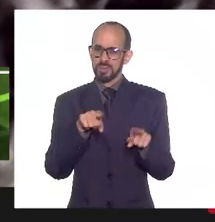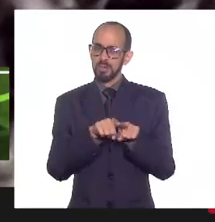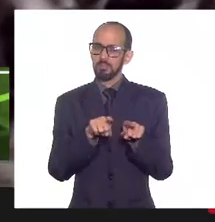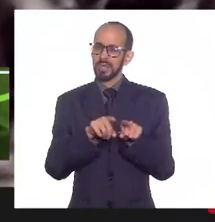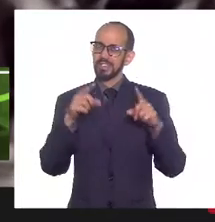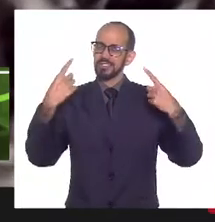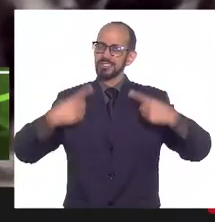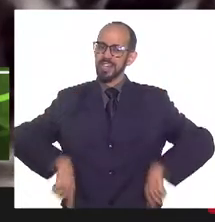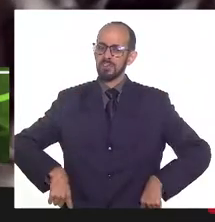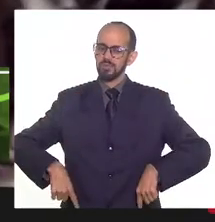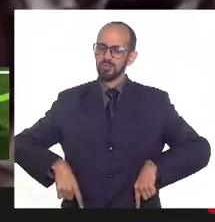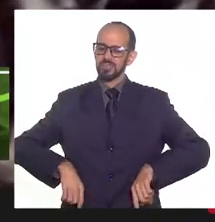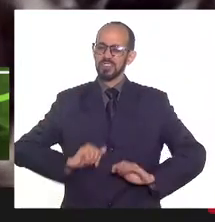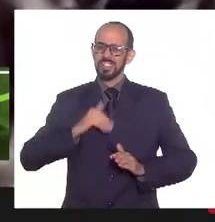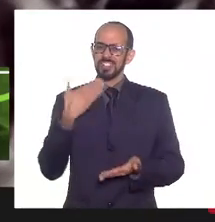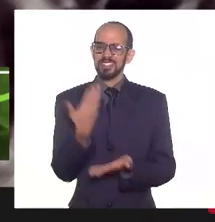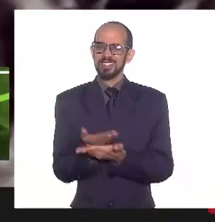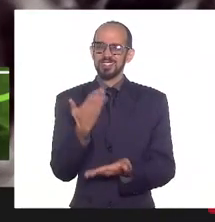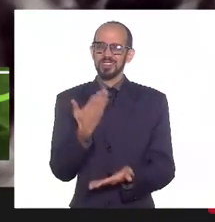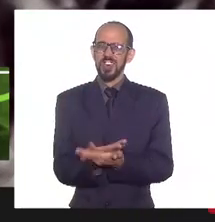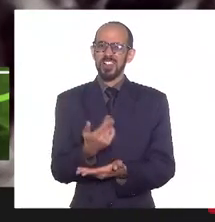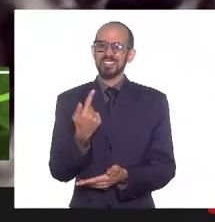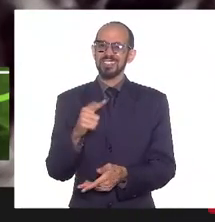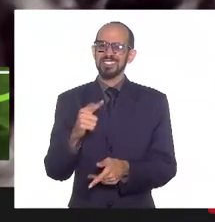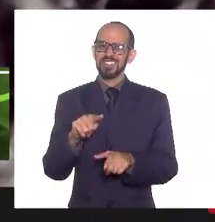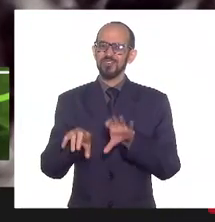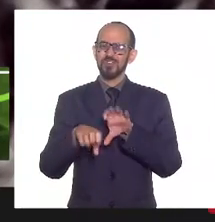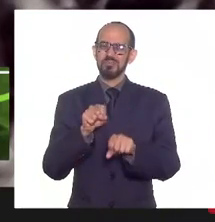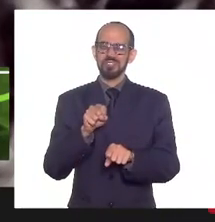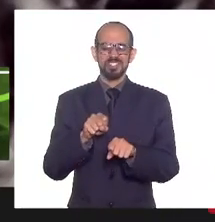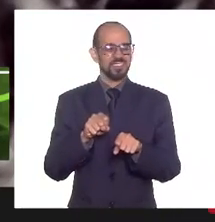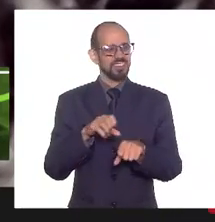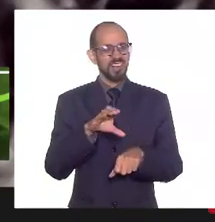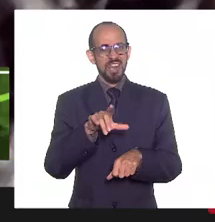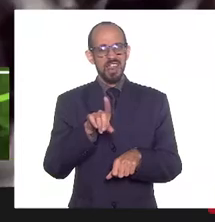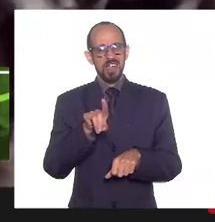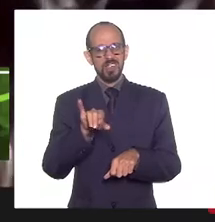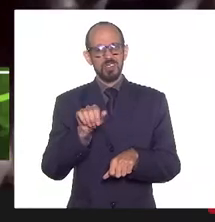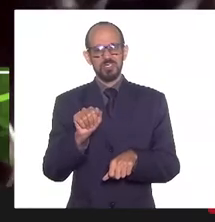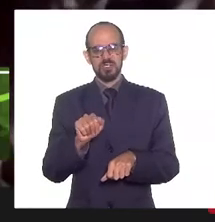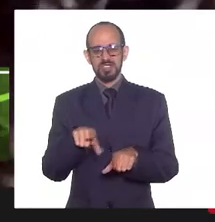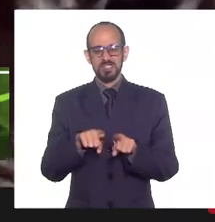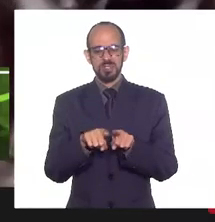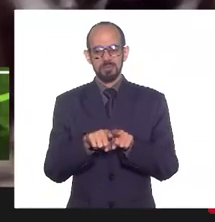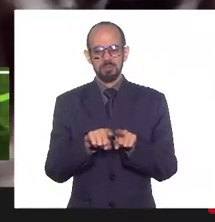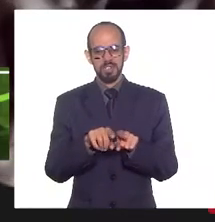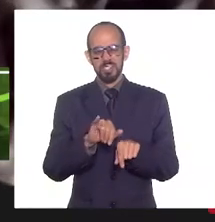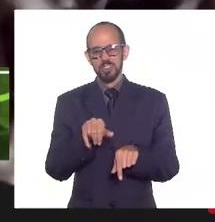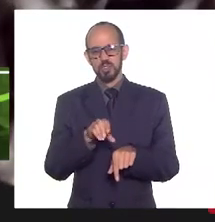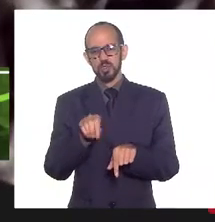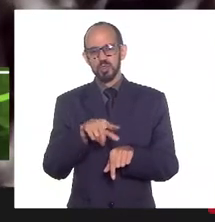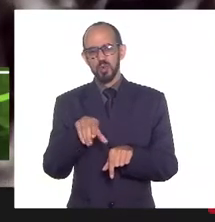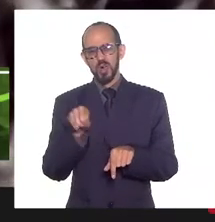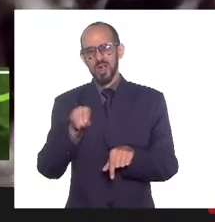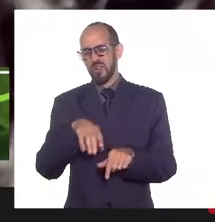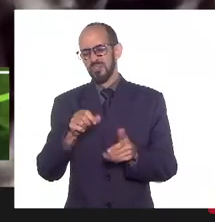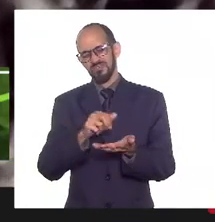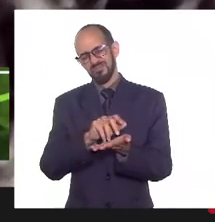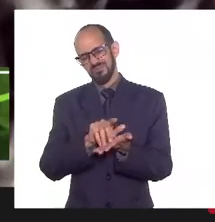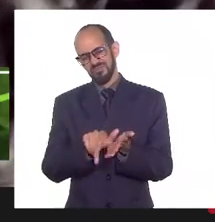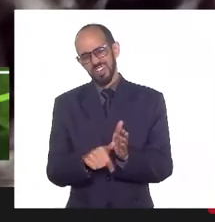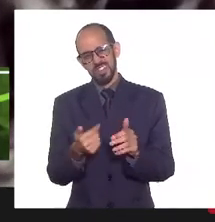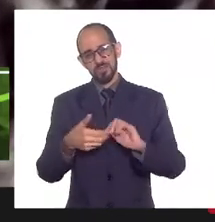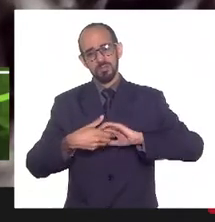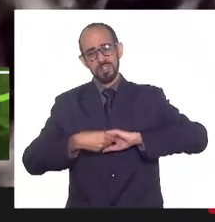dessa escola de gestão de formação querida Cláudia Gonçalves Lia Calabri o João Guerreiro uma